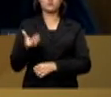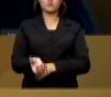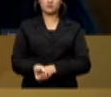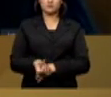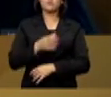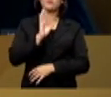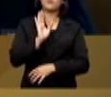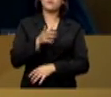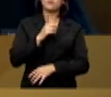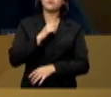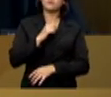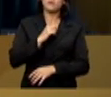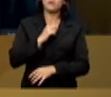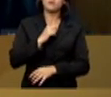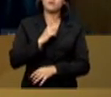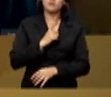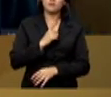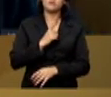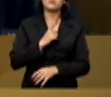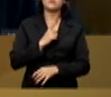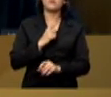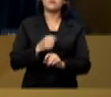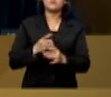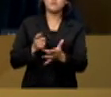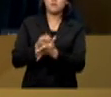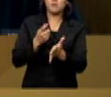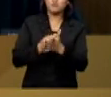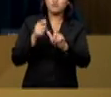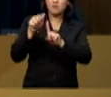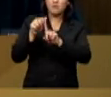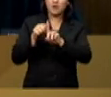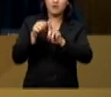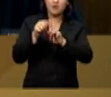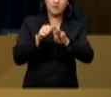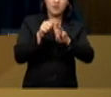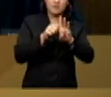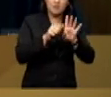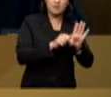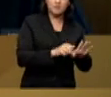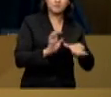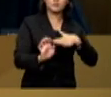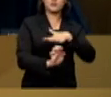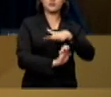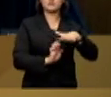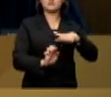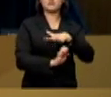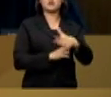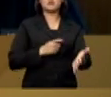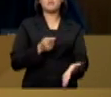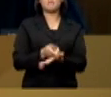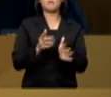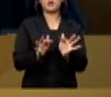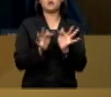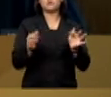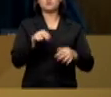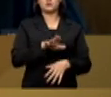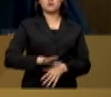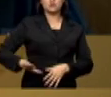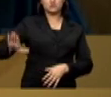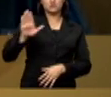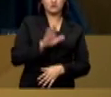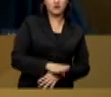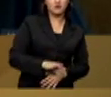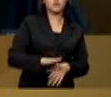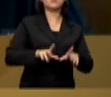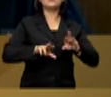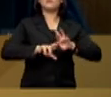instituiu o recolhimento unificado mensal pelas empresas optantes do Simples Nacional, de